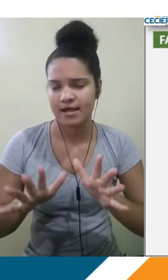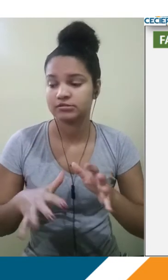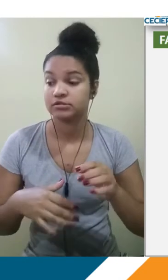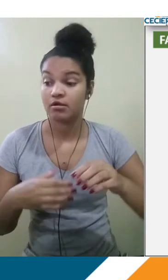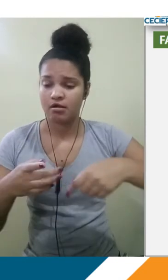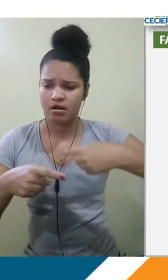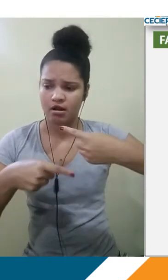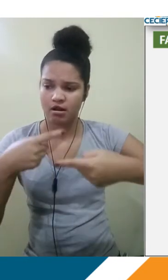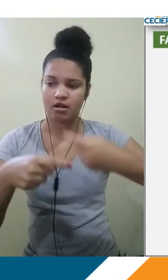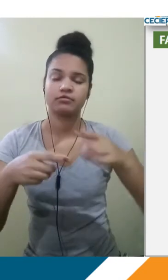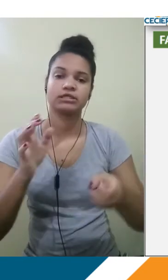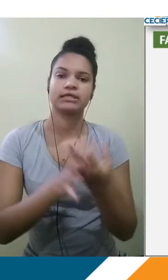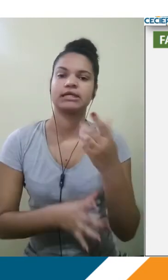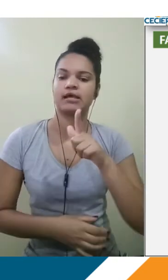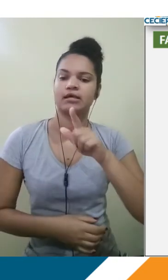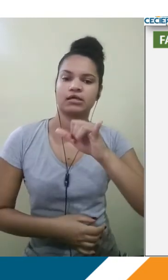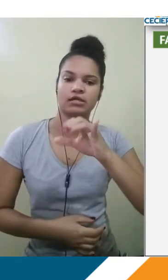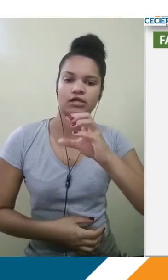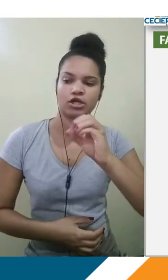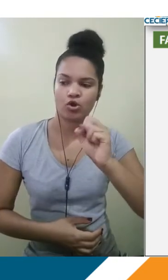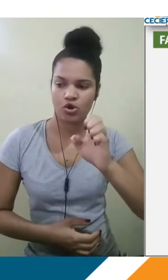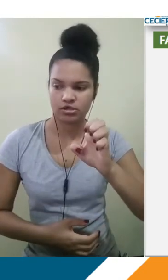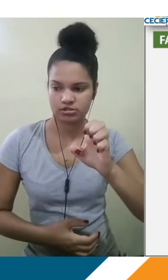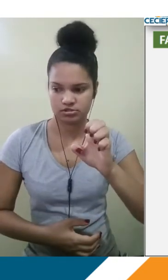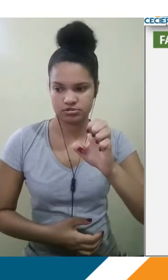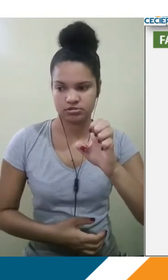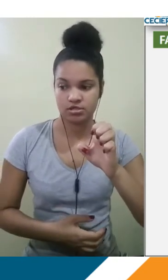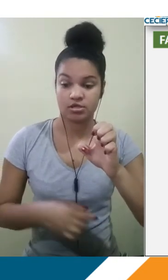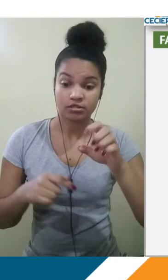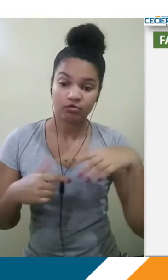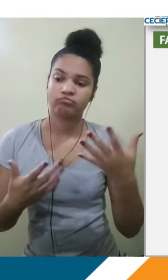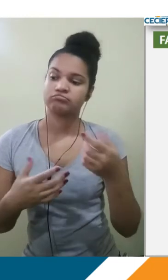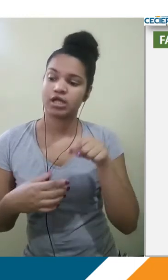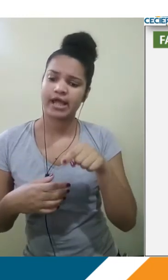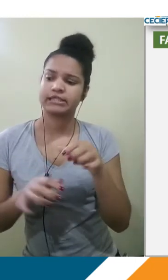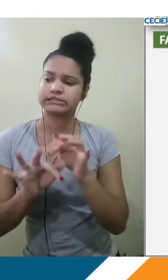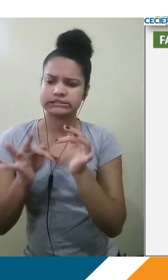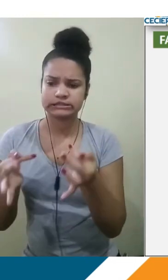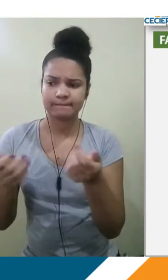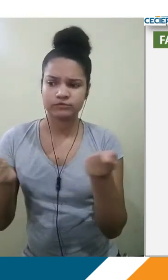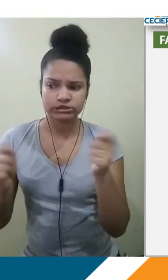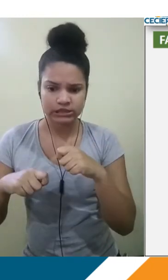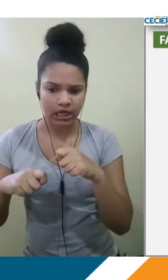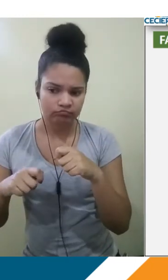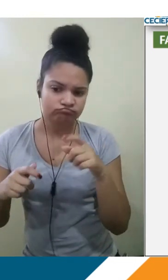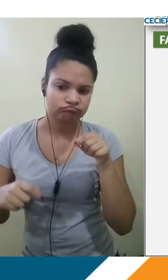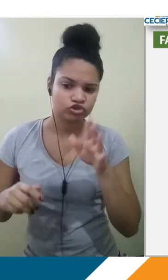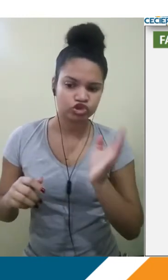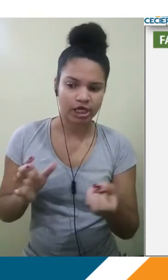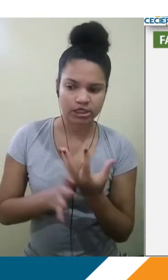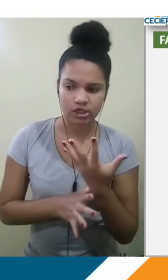como a molécula de glicose, e a partir dessas moléculas mais simples, o vegetal é capaz de